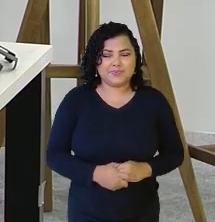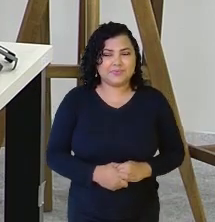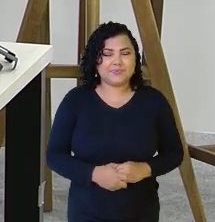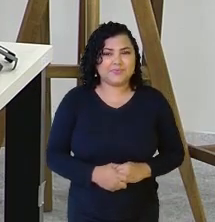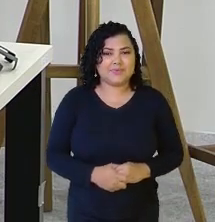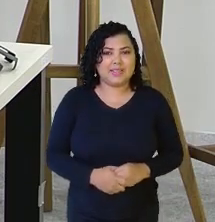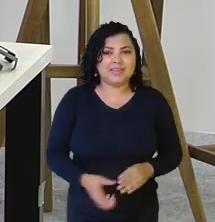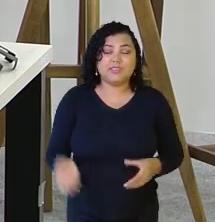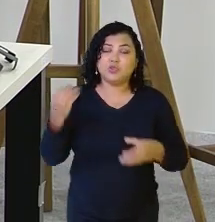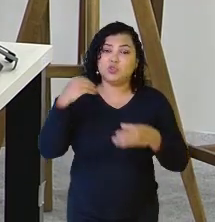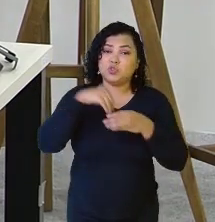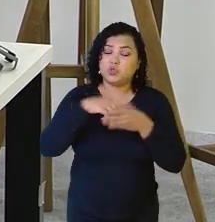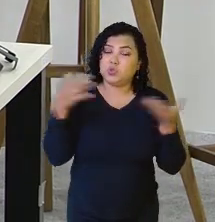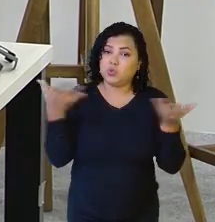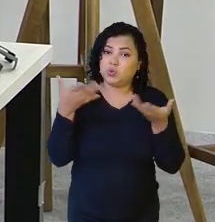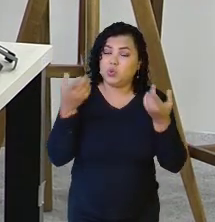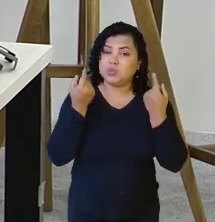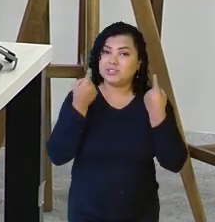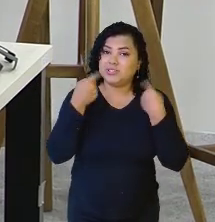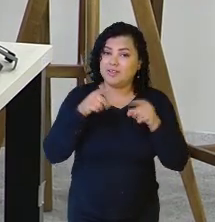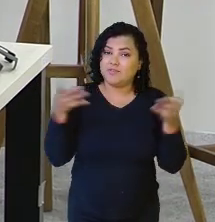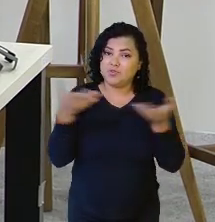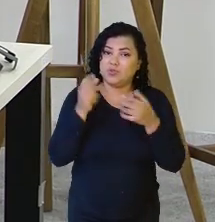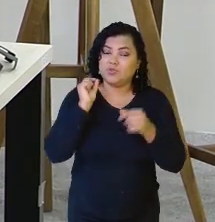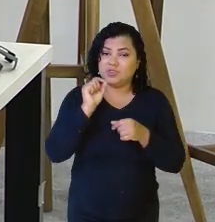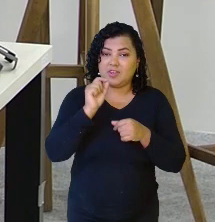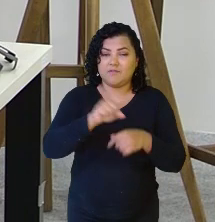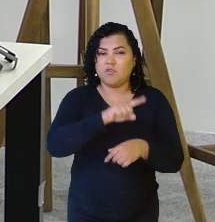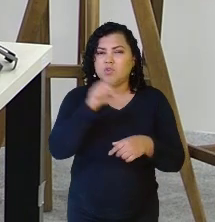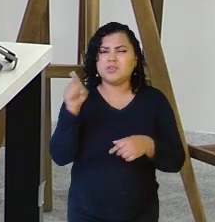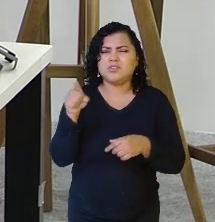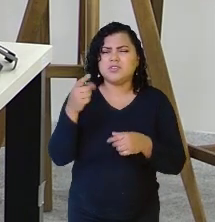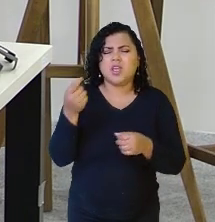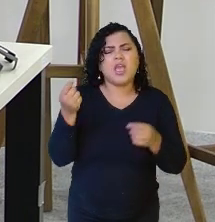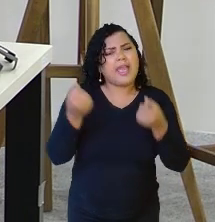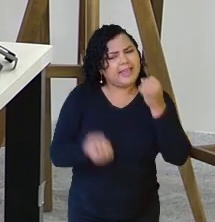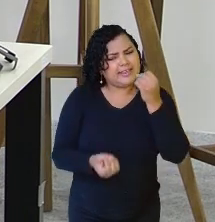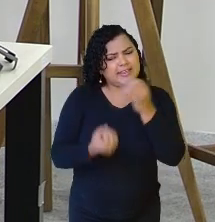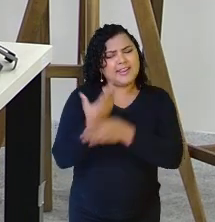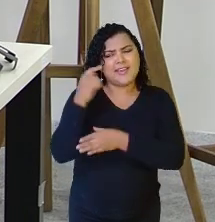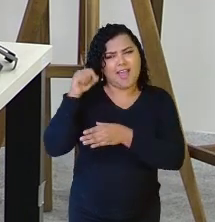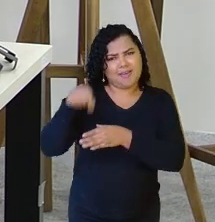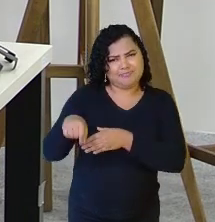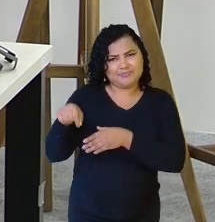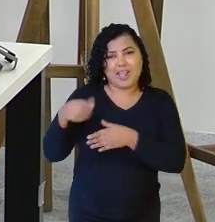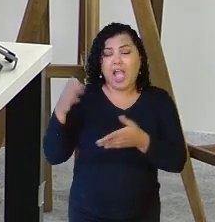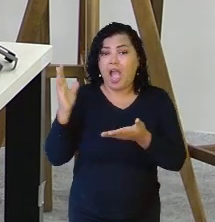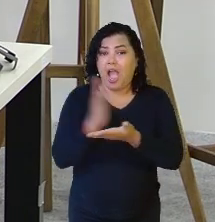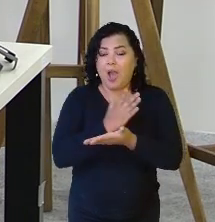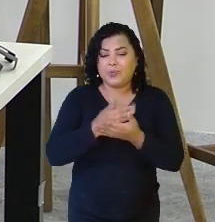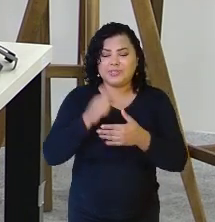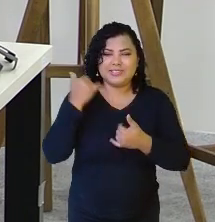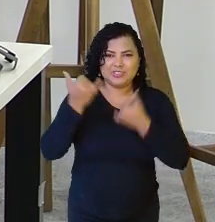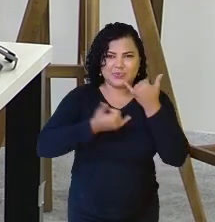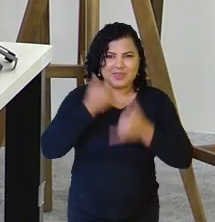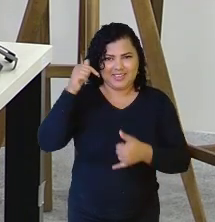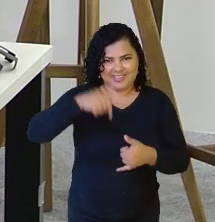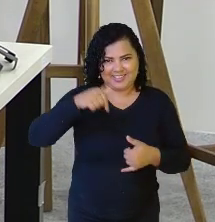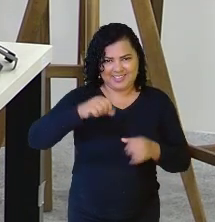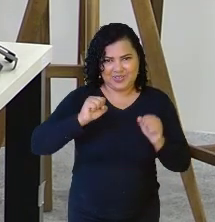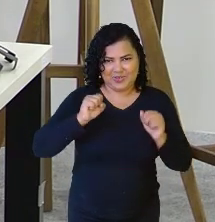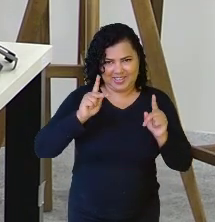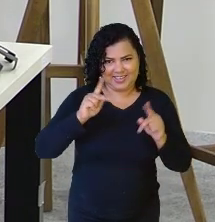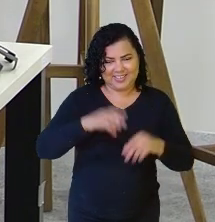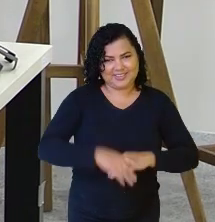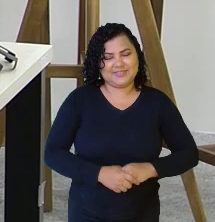um dos nossos desafios de hoje para você vai ser justamente você confeccionar algum desses brinquedos aqui, tá?